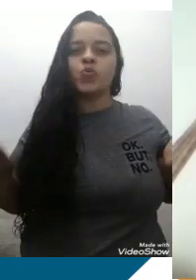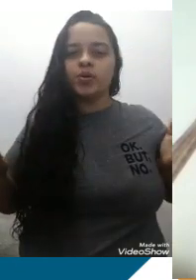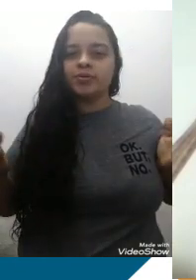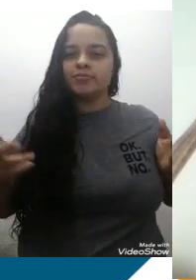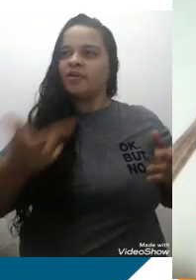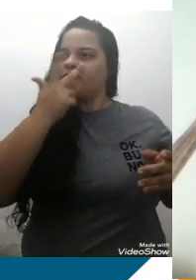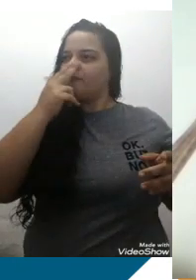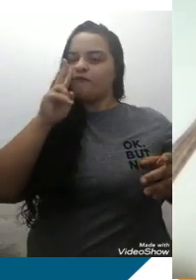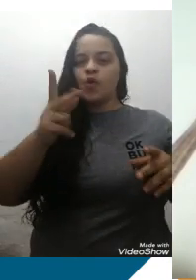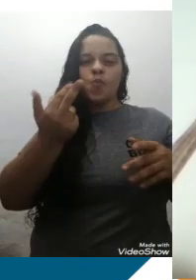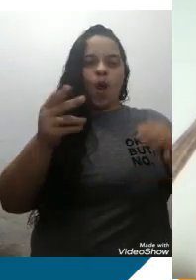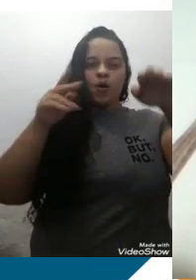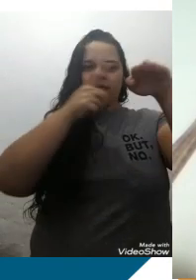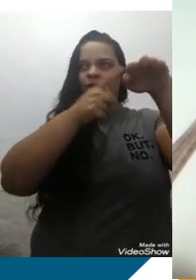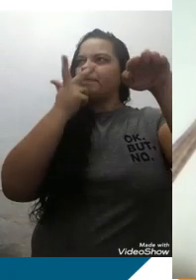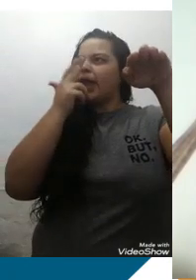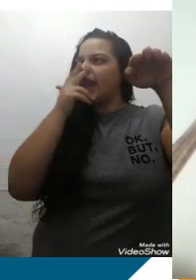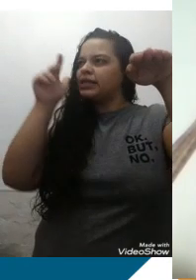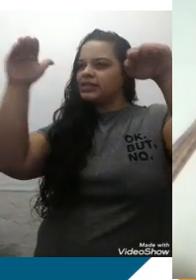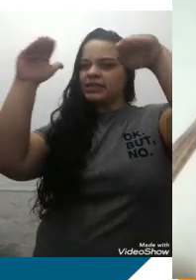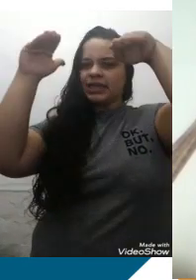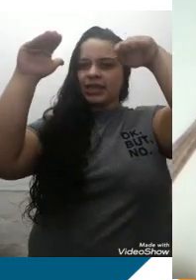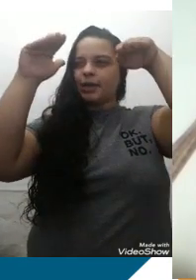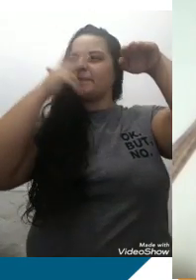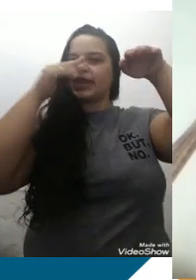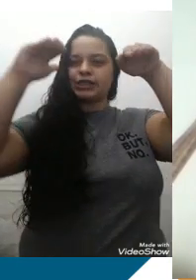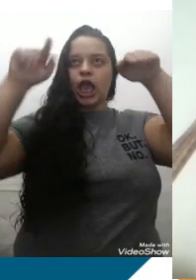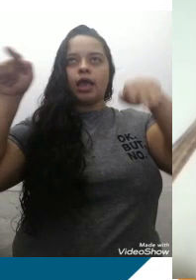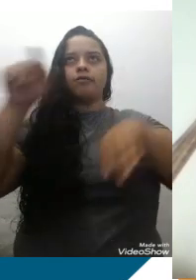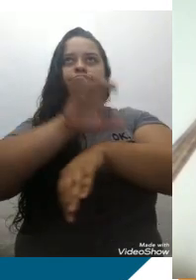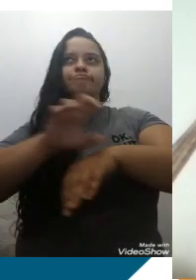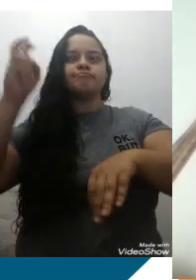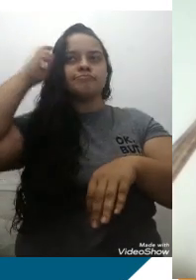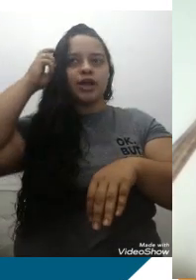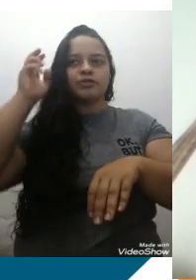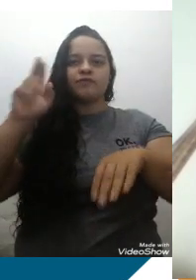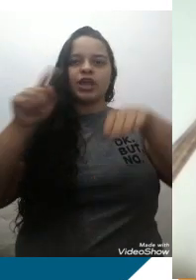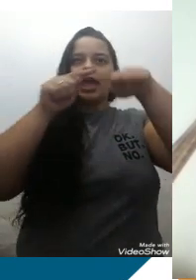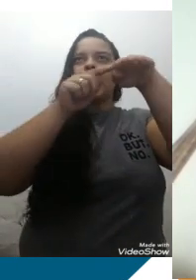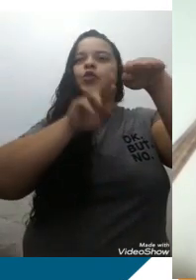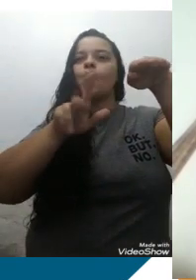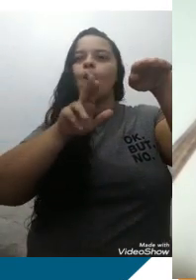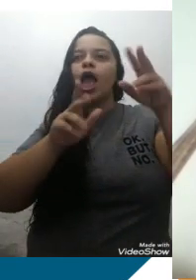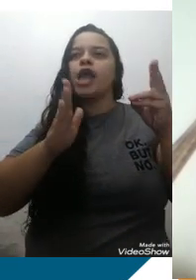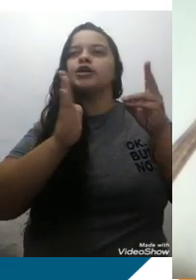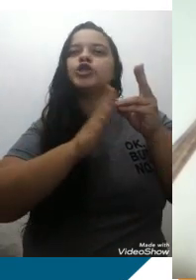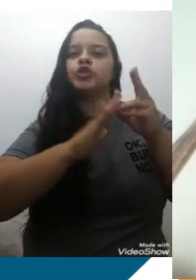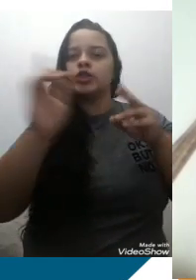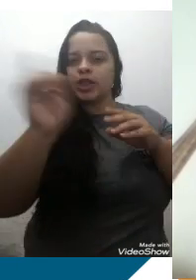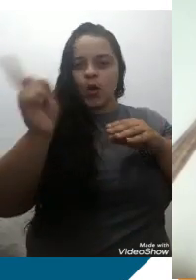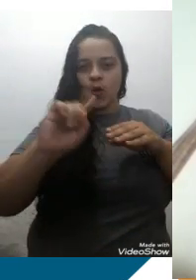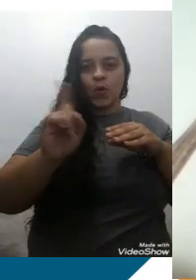esses povos se parecem com o ideal de povo civilizado dos europeus. Eles não eram tão primitivos assim, né? Mas